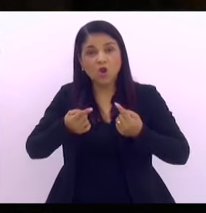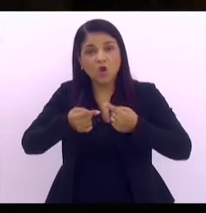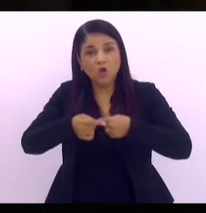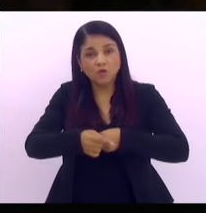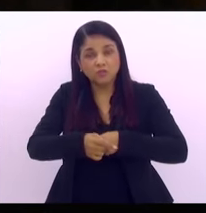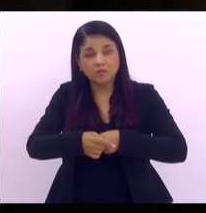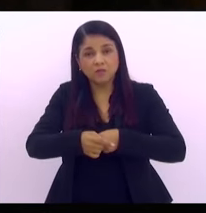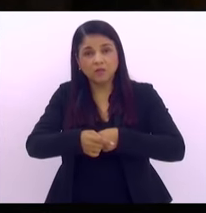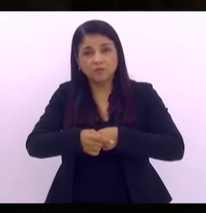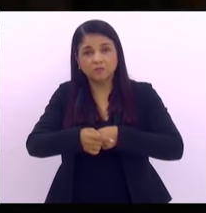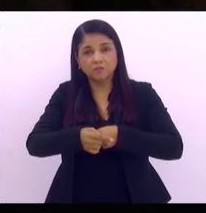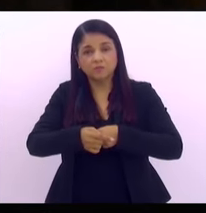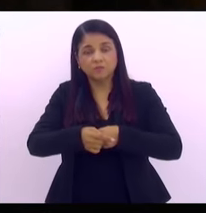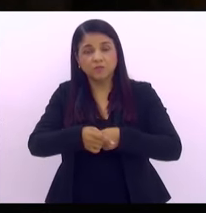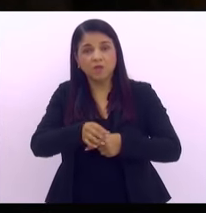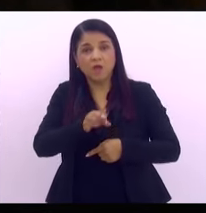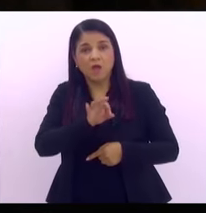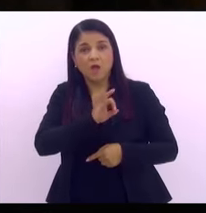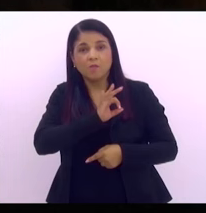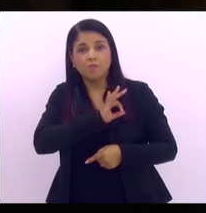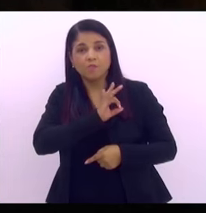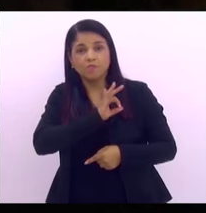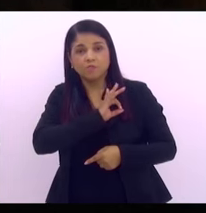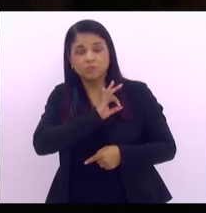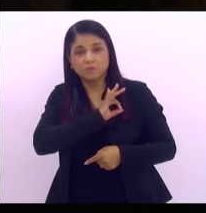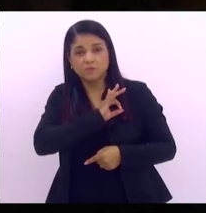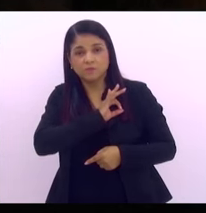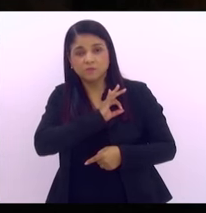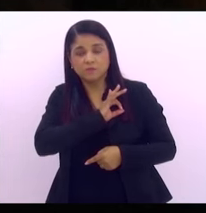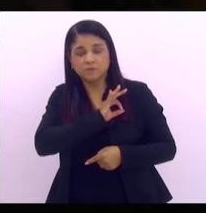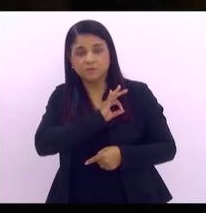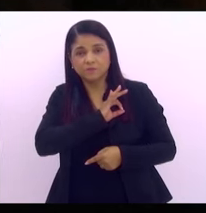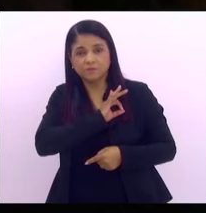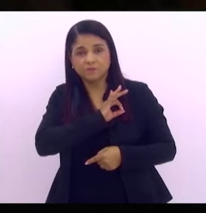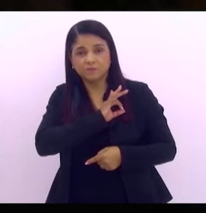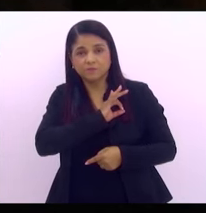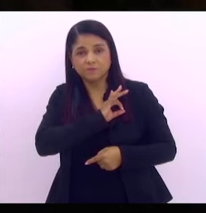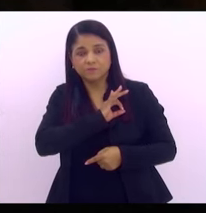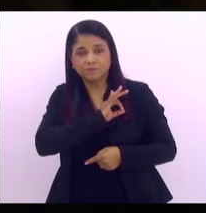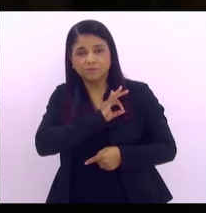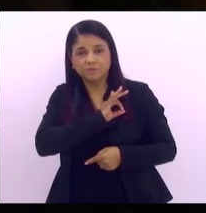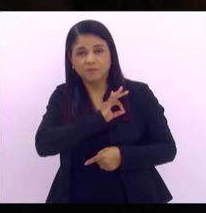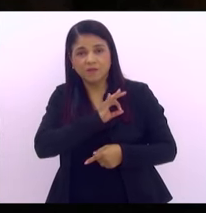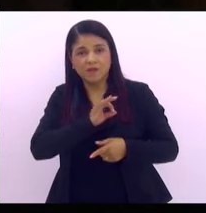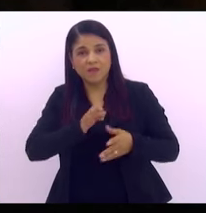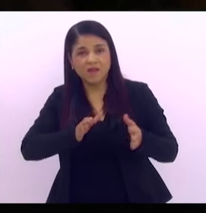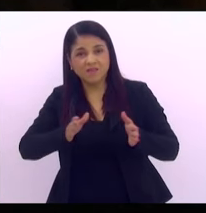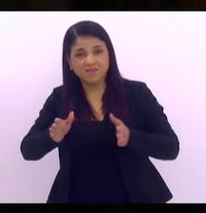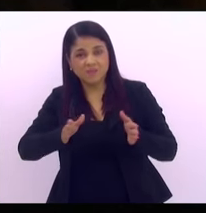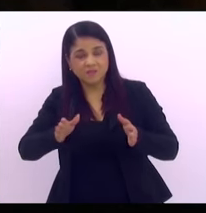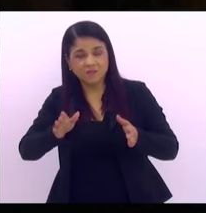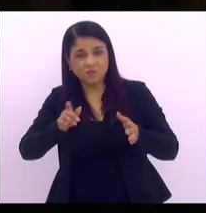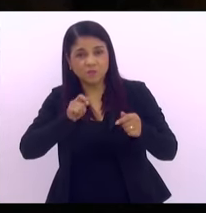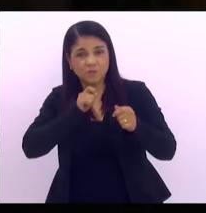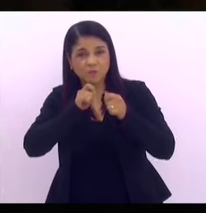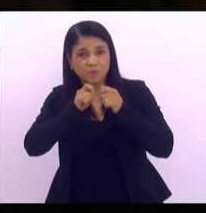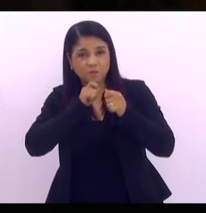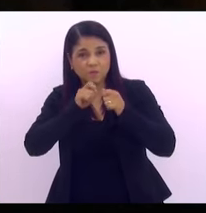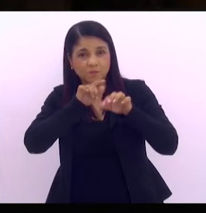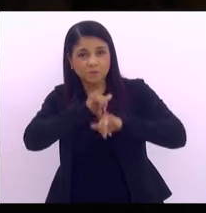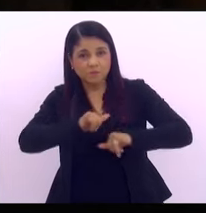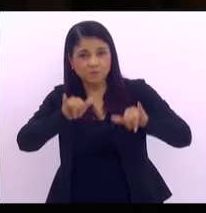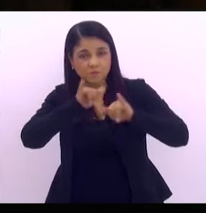à direção da polícia que deu acesso à mídia o que